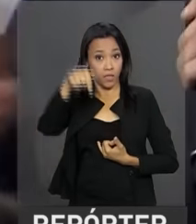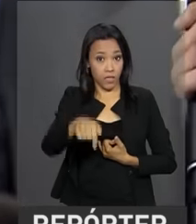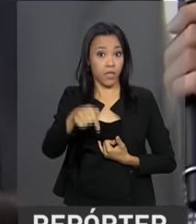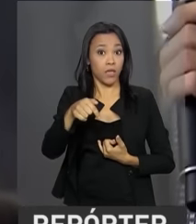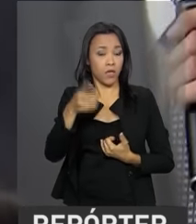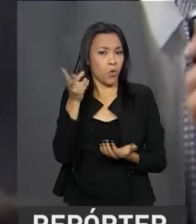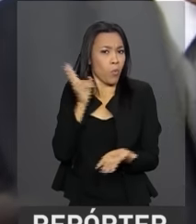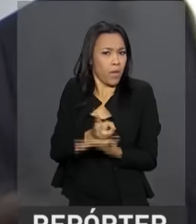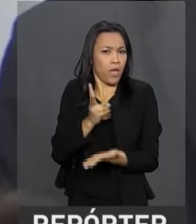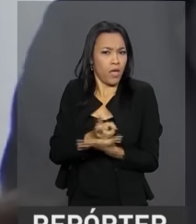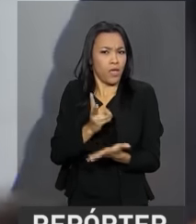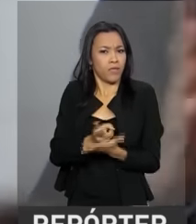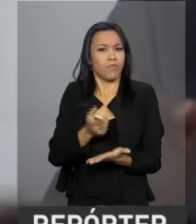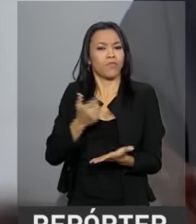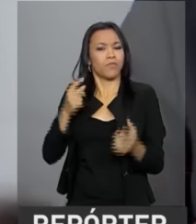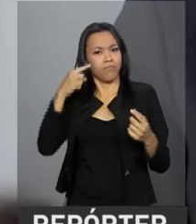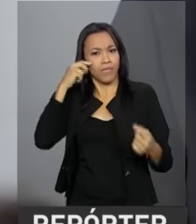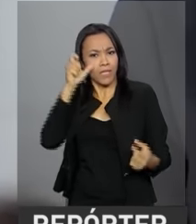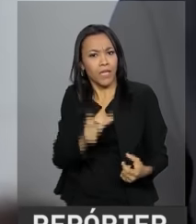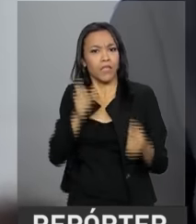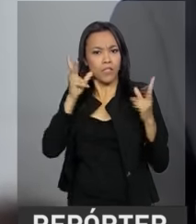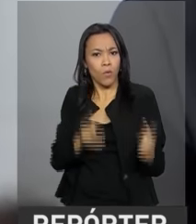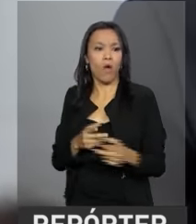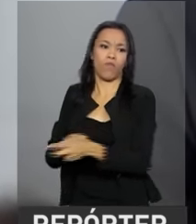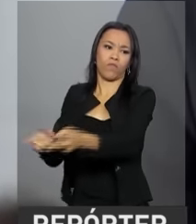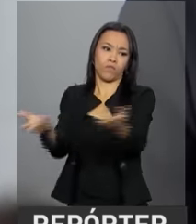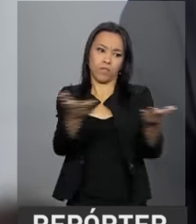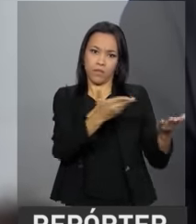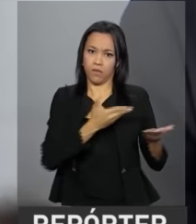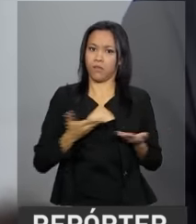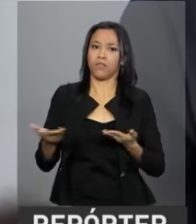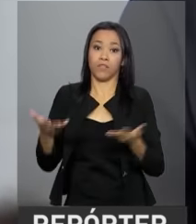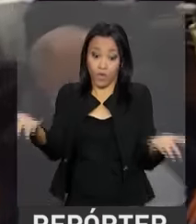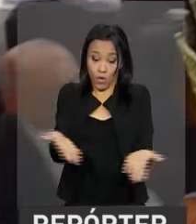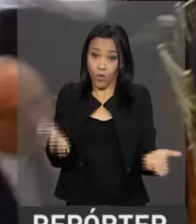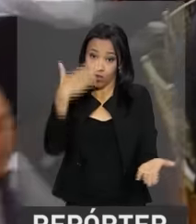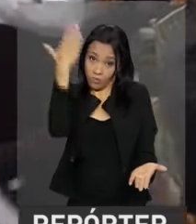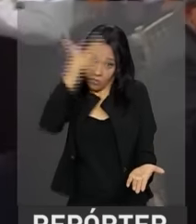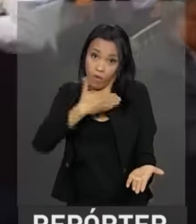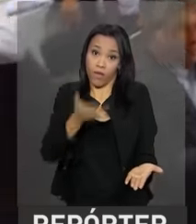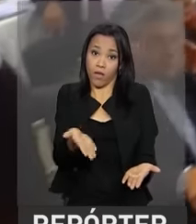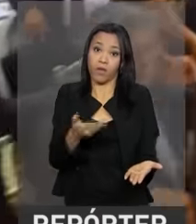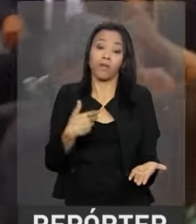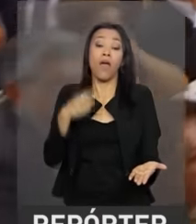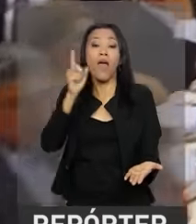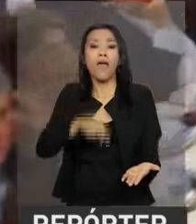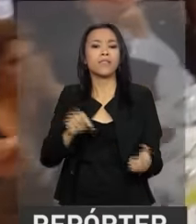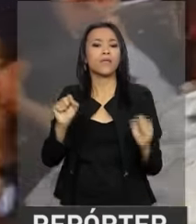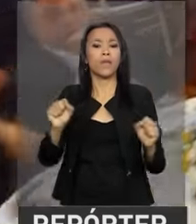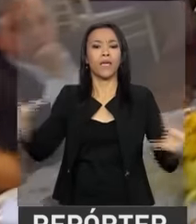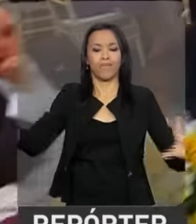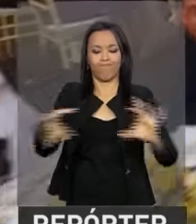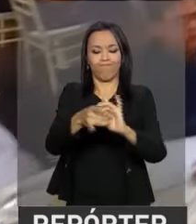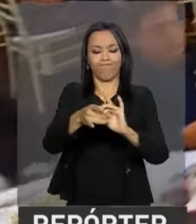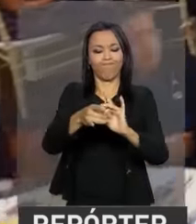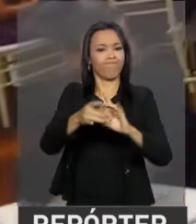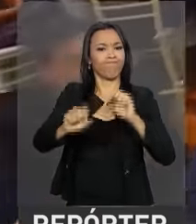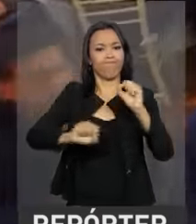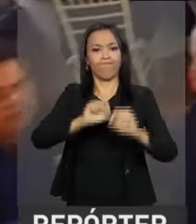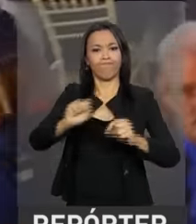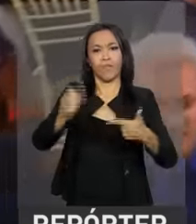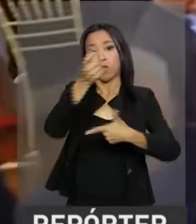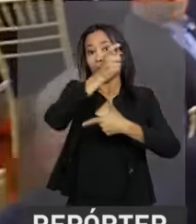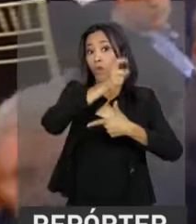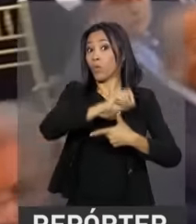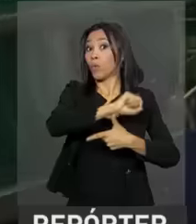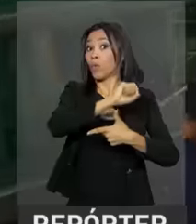mesmo interesse que os senhores e as senhoras demonstraram no dia de hoje esta integração entre executivo e o